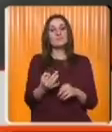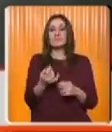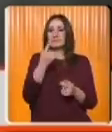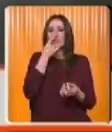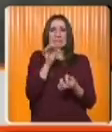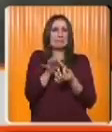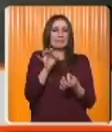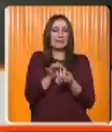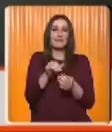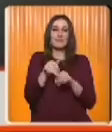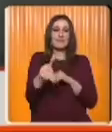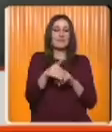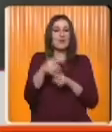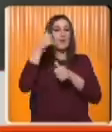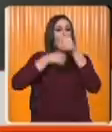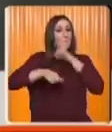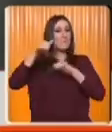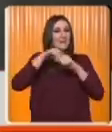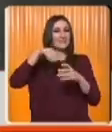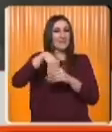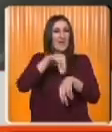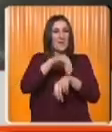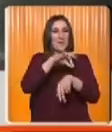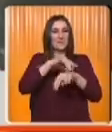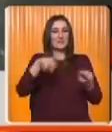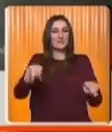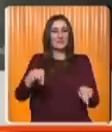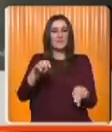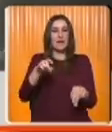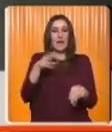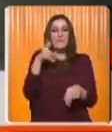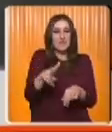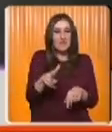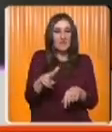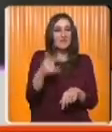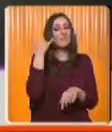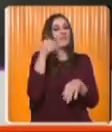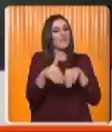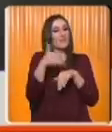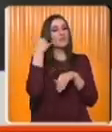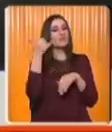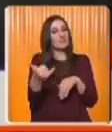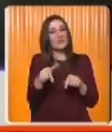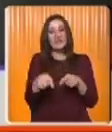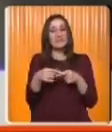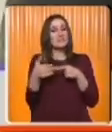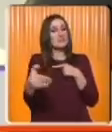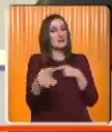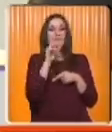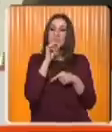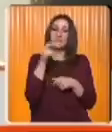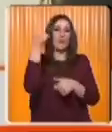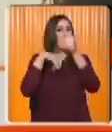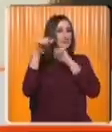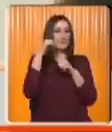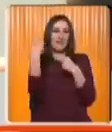de nada vai ser operada na Malo Clinic. Eu, quando digo menos de nada, amanhã já estão a ligar. Portanto, esta semana para aí já